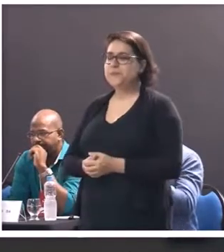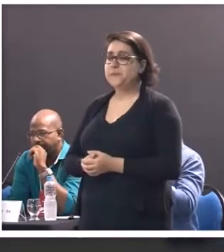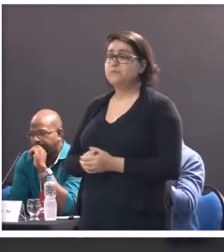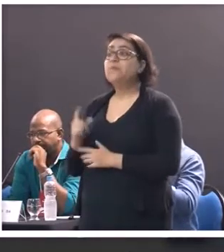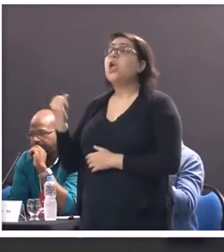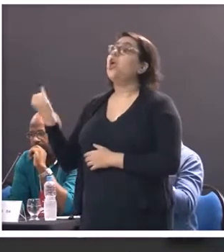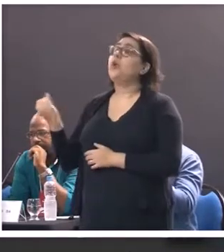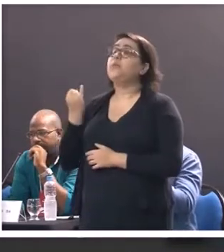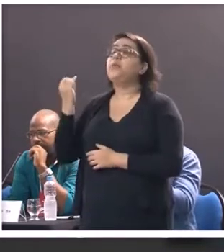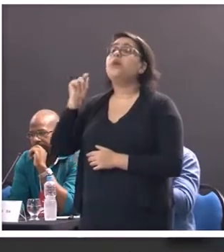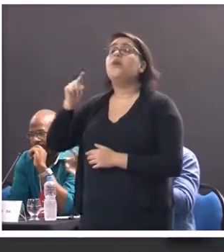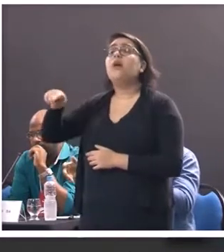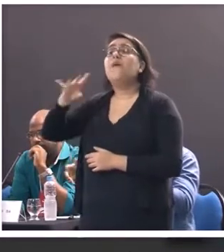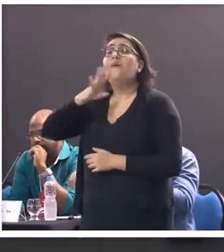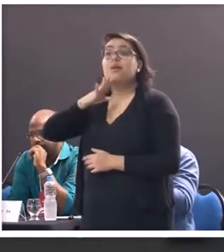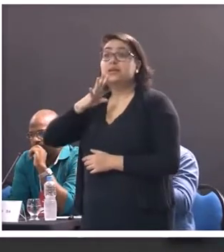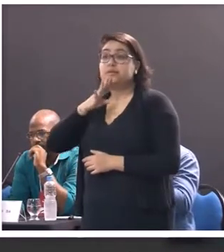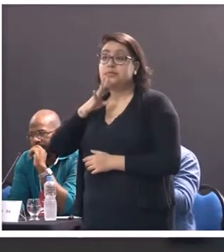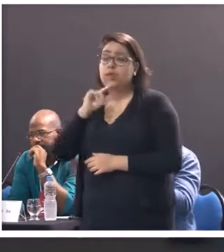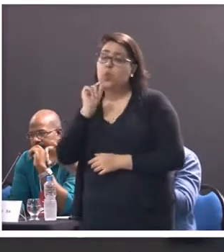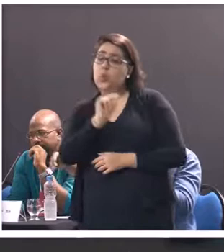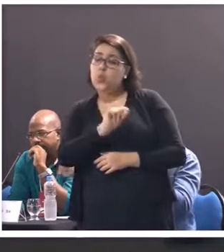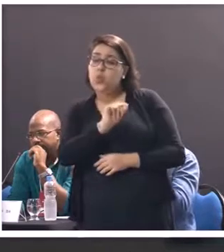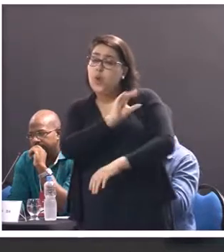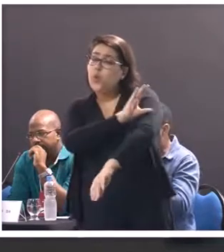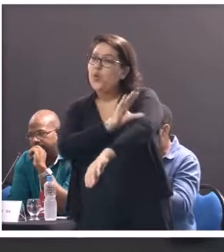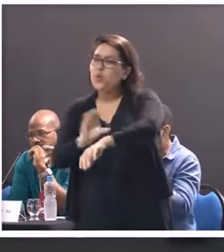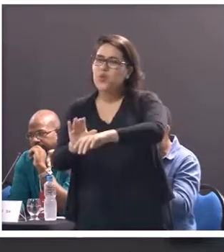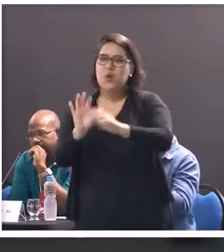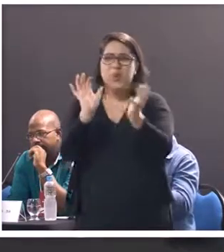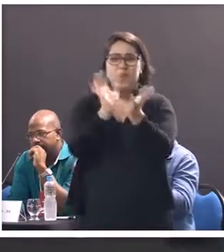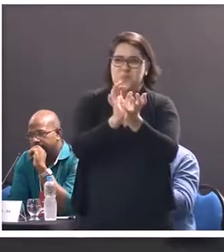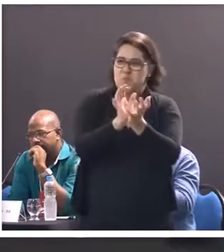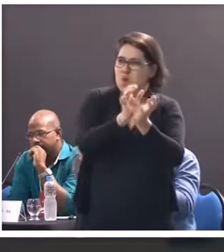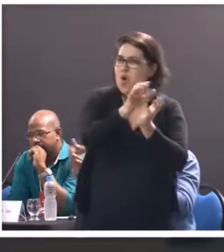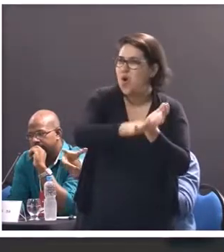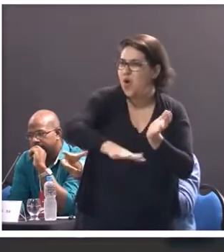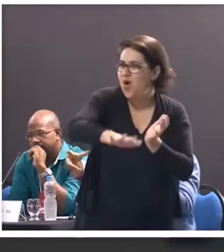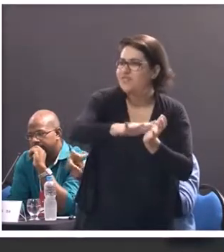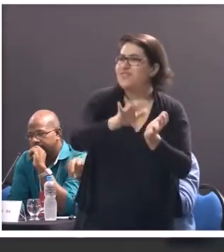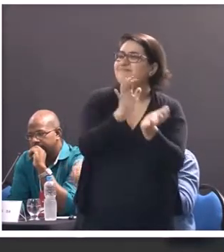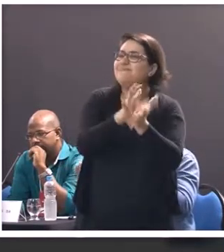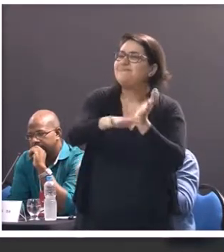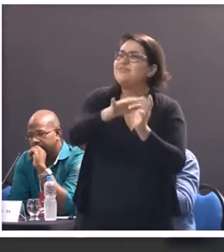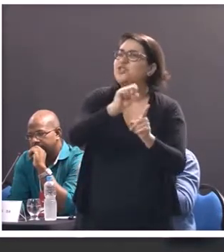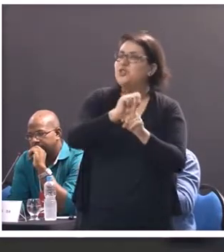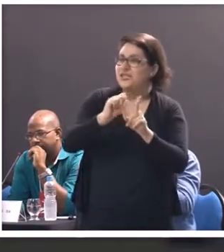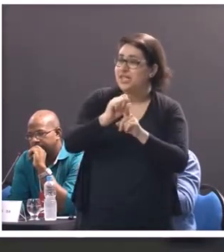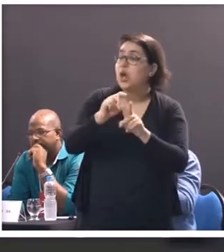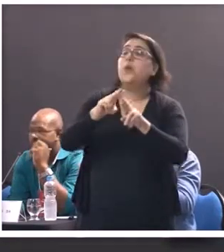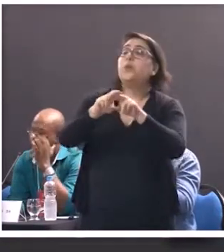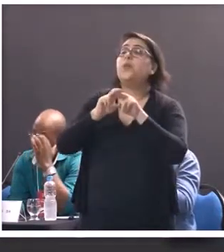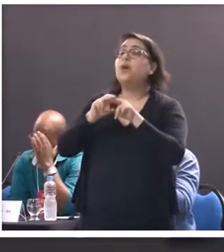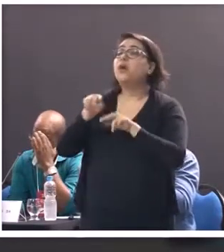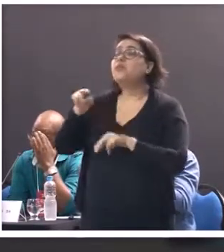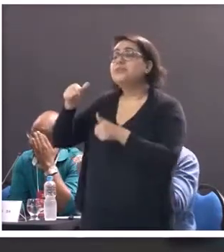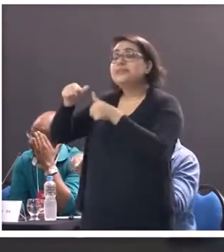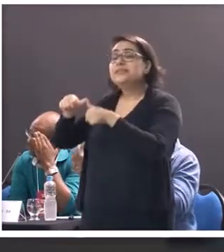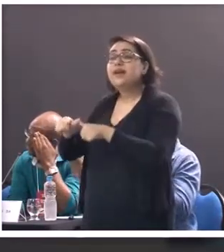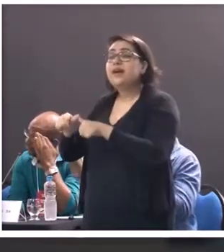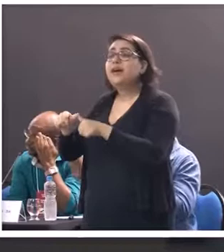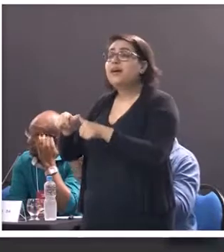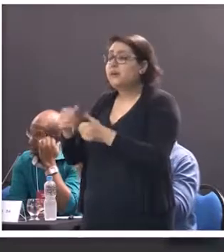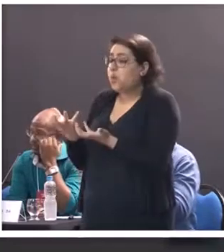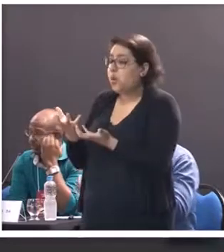É importante você conhecer a cultura daquele povo, daquele público, daquele grupo social, o qual você está